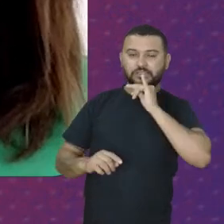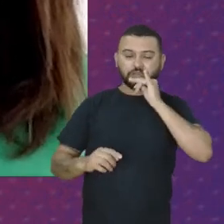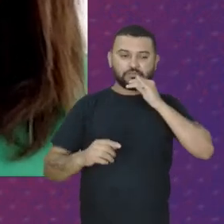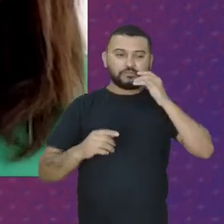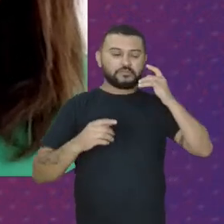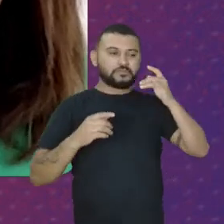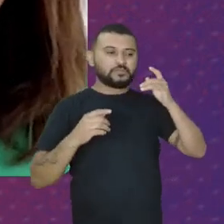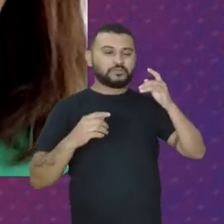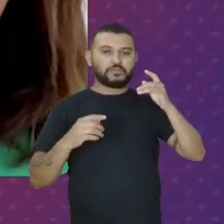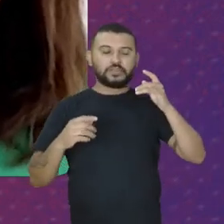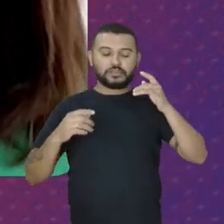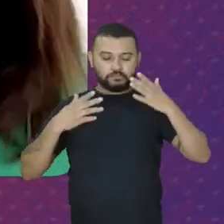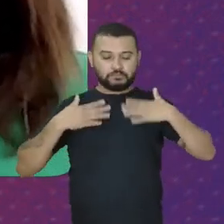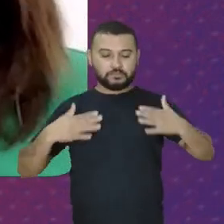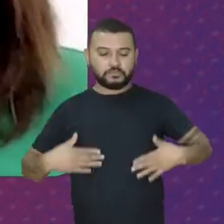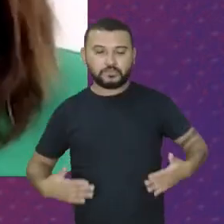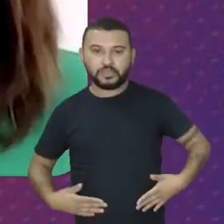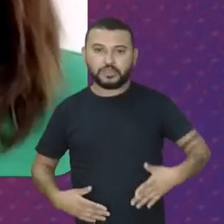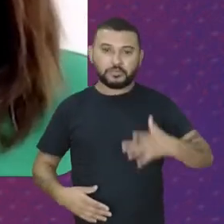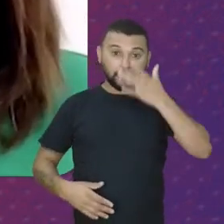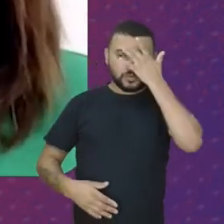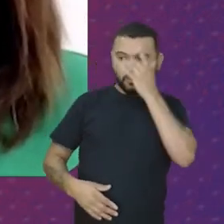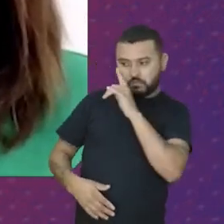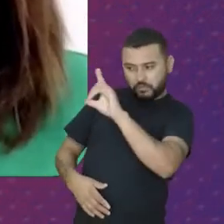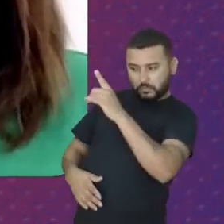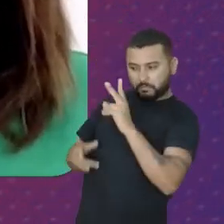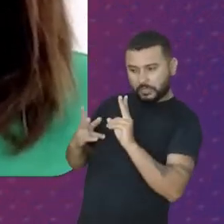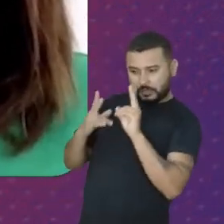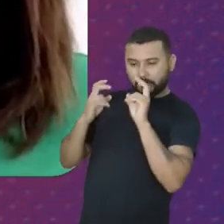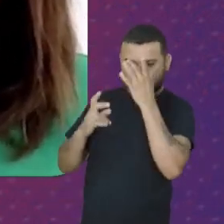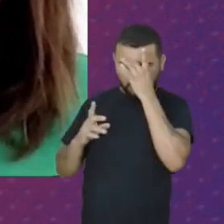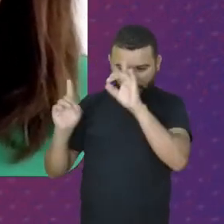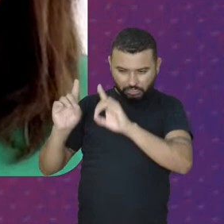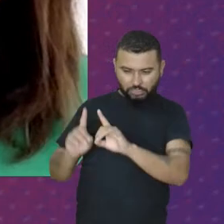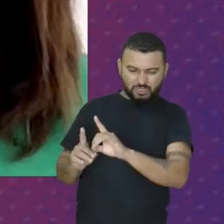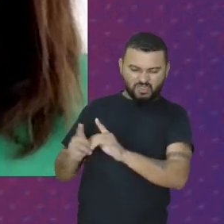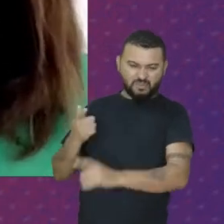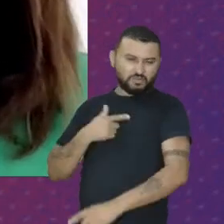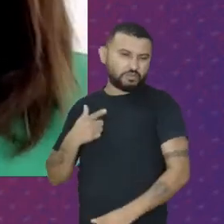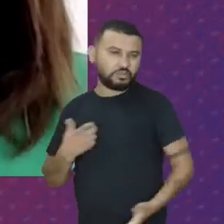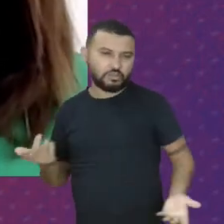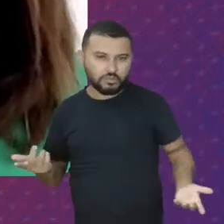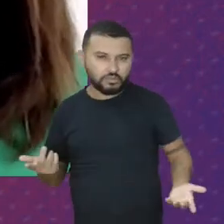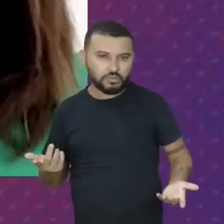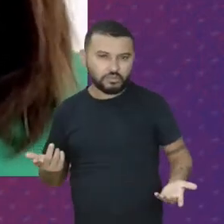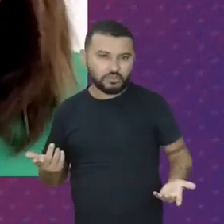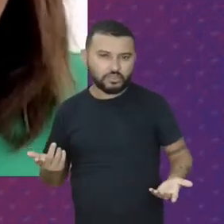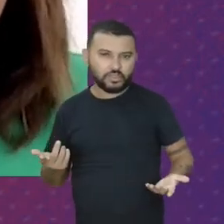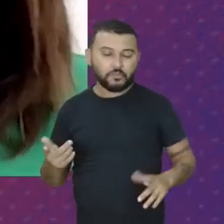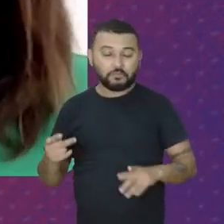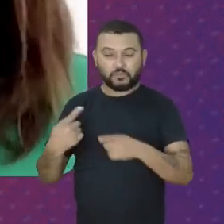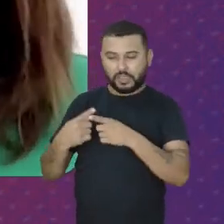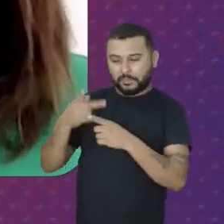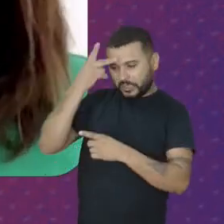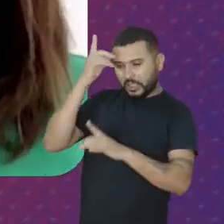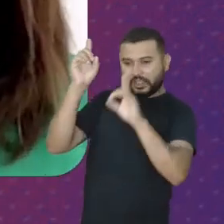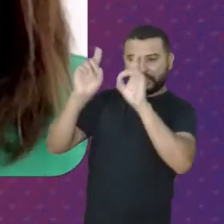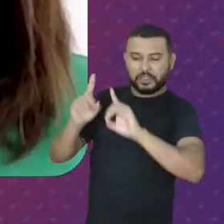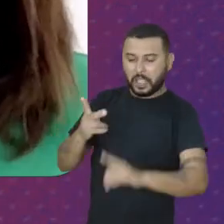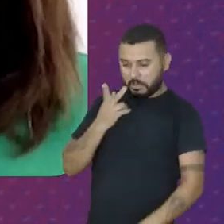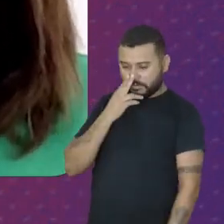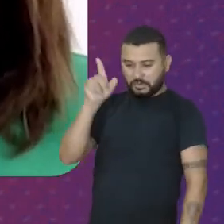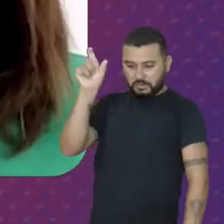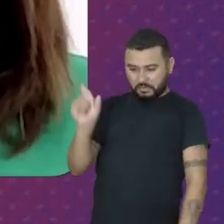vista estético para as outras pessoas que consideram uma deficiência física